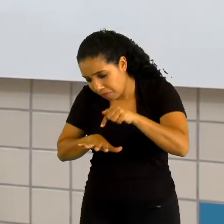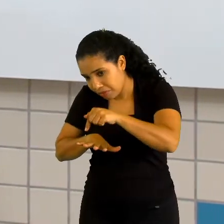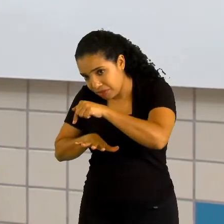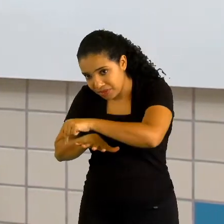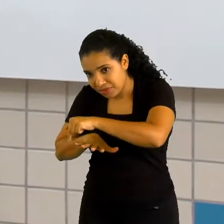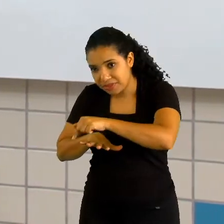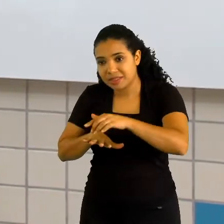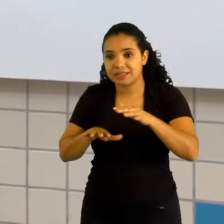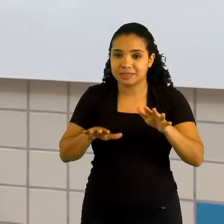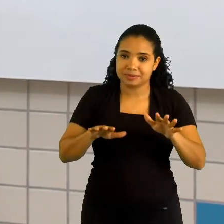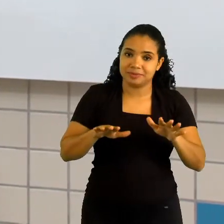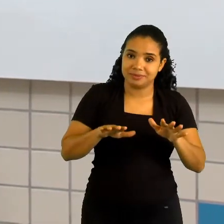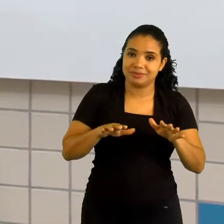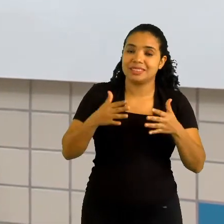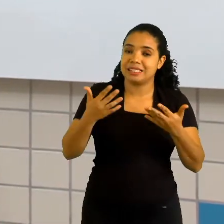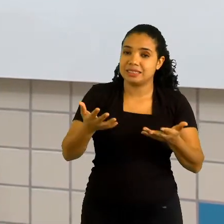valor